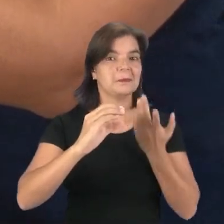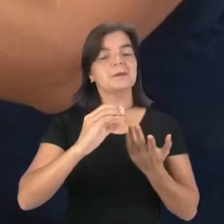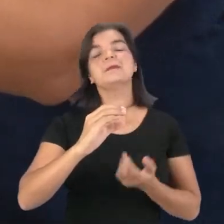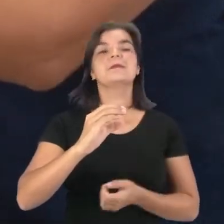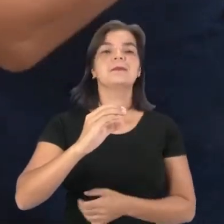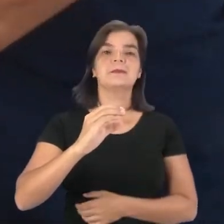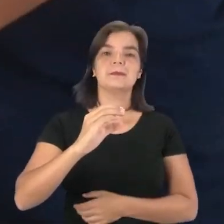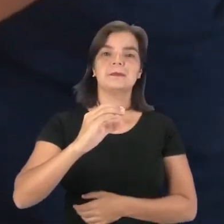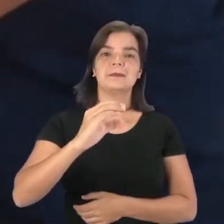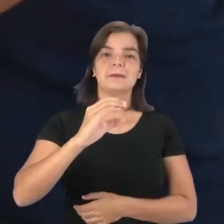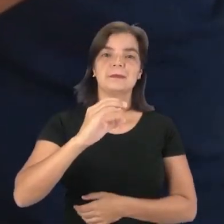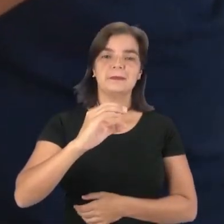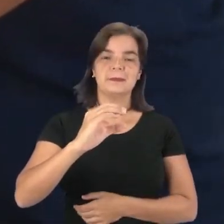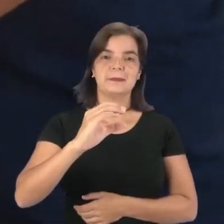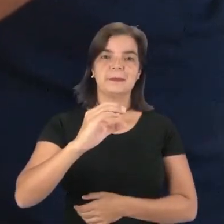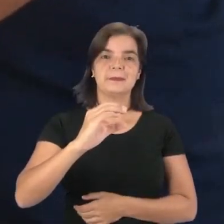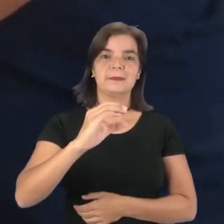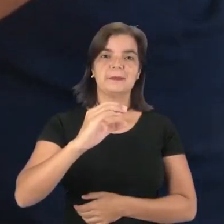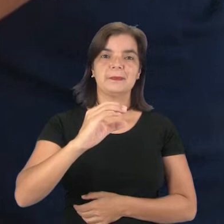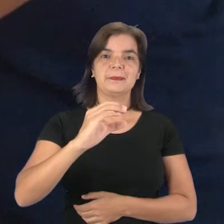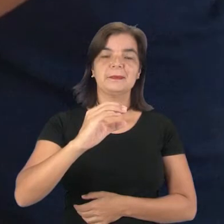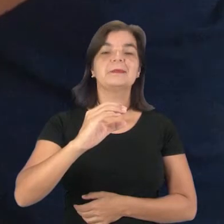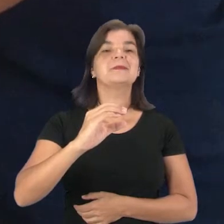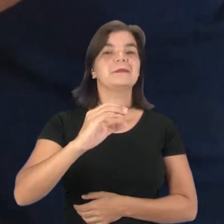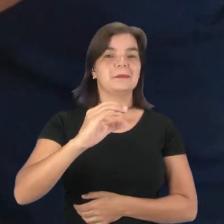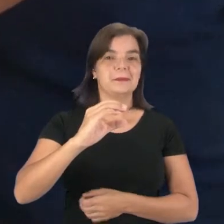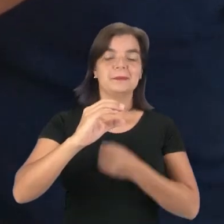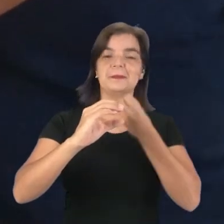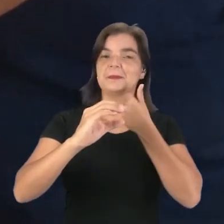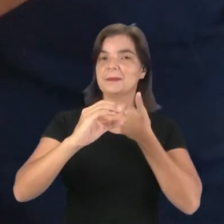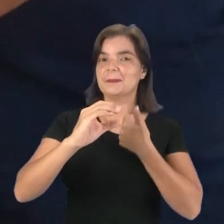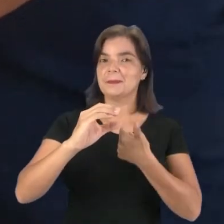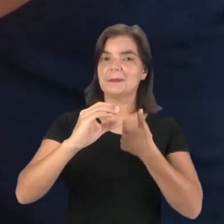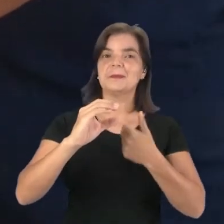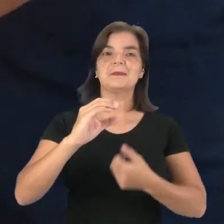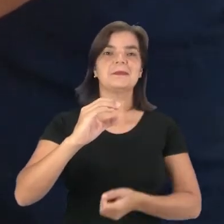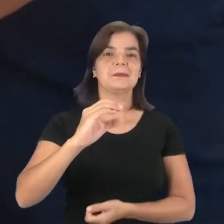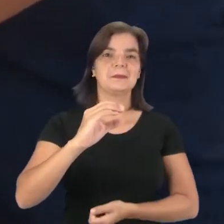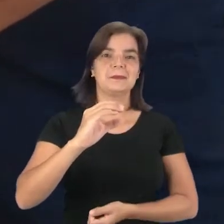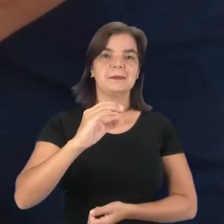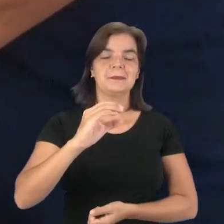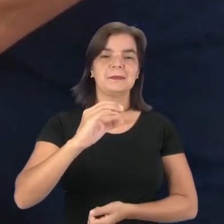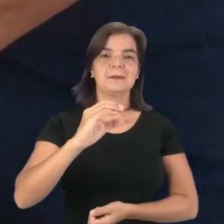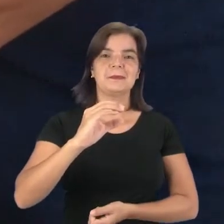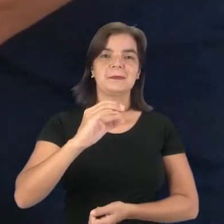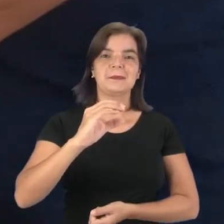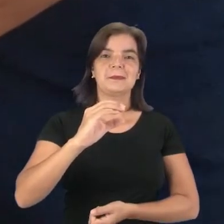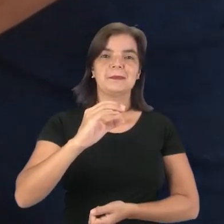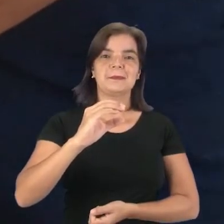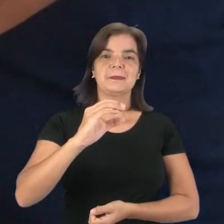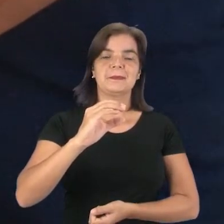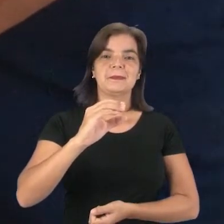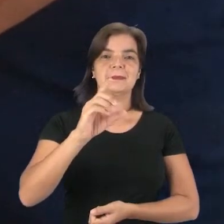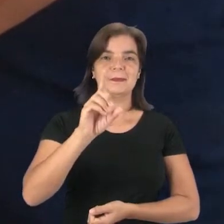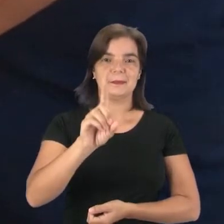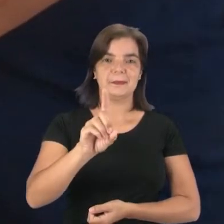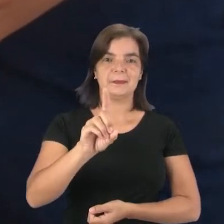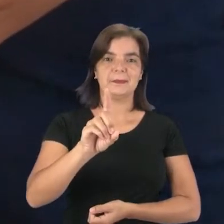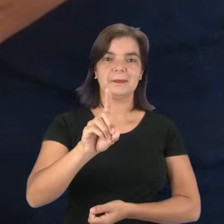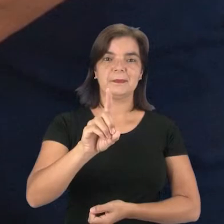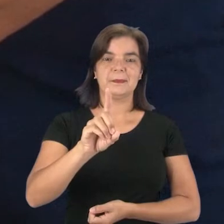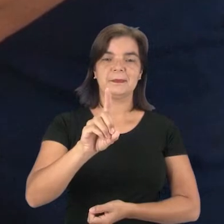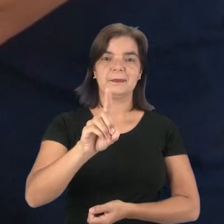esta letra letra C muito bem ser